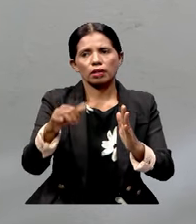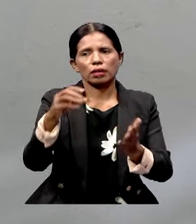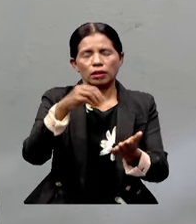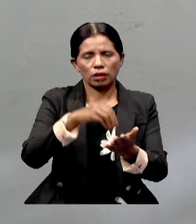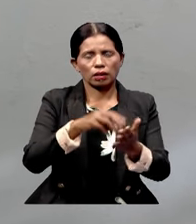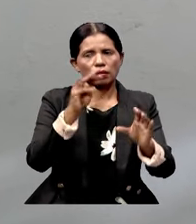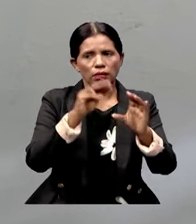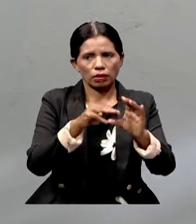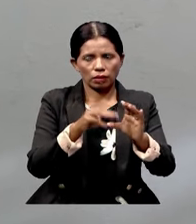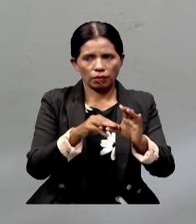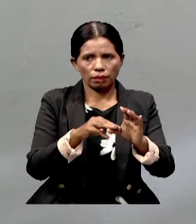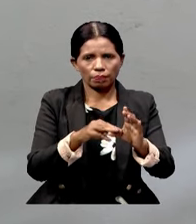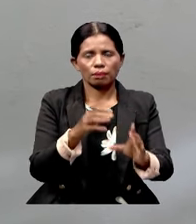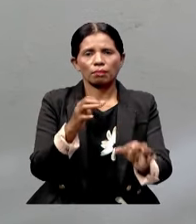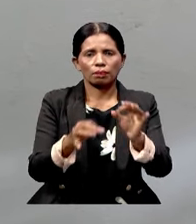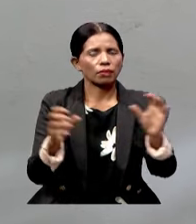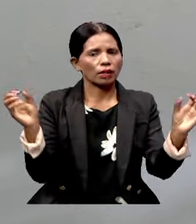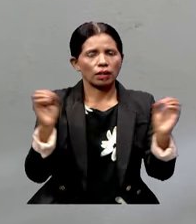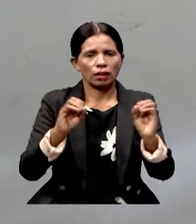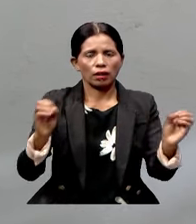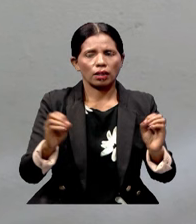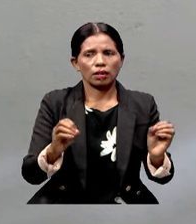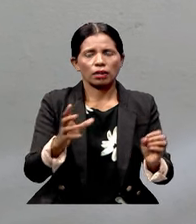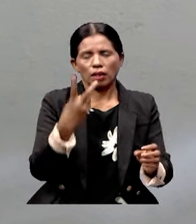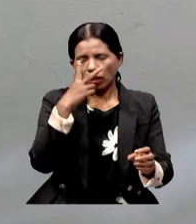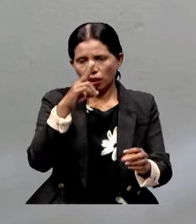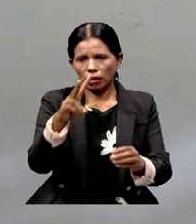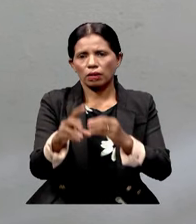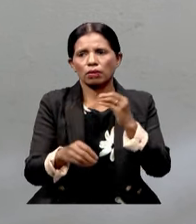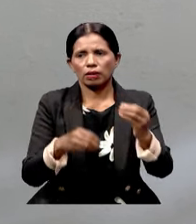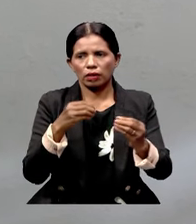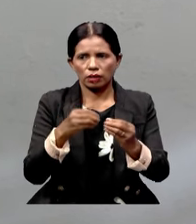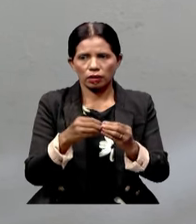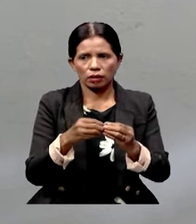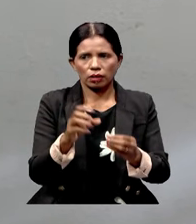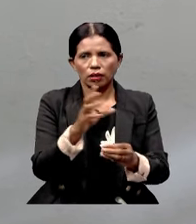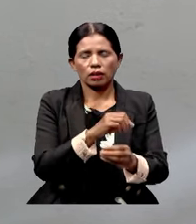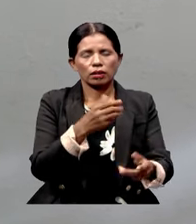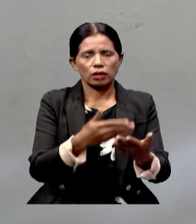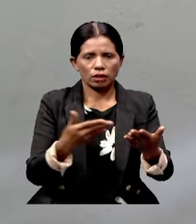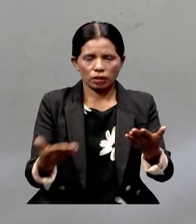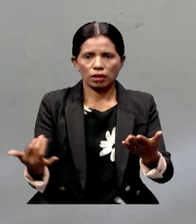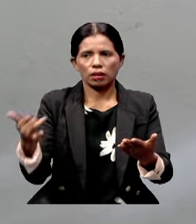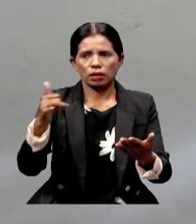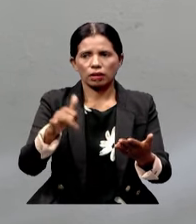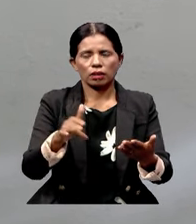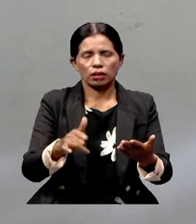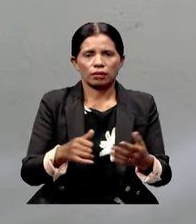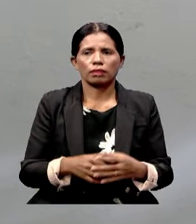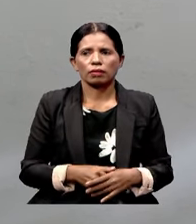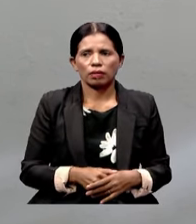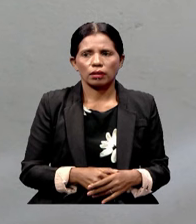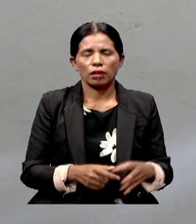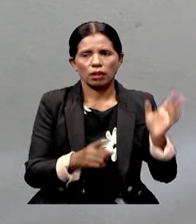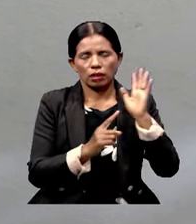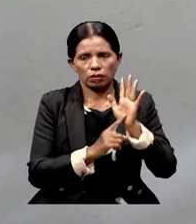mercado. Quando lá ia, quando ia controlo ou lá ia inspeção para botar na venda que neste momento será aplica